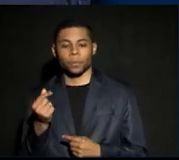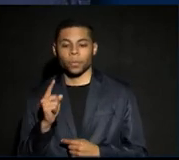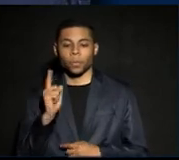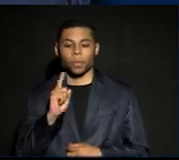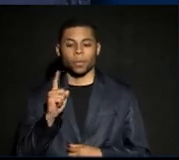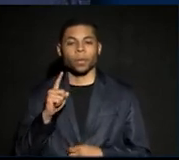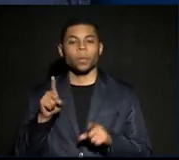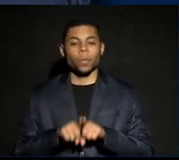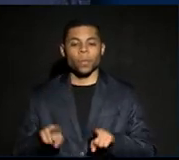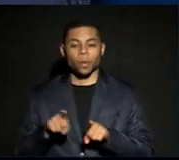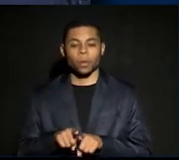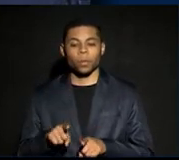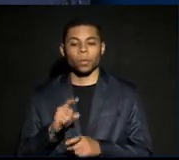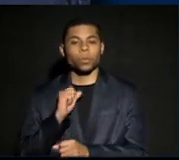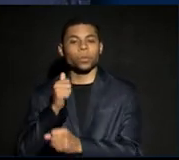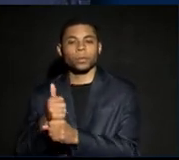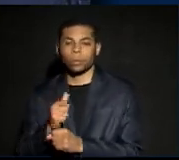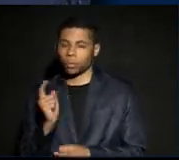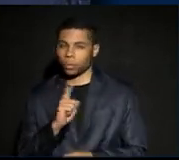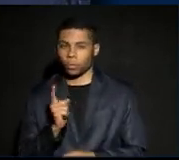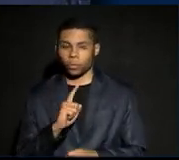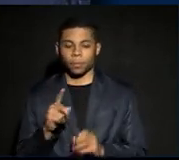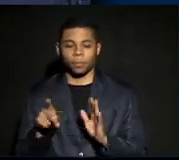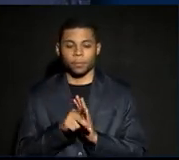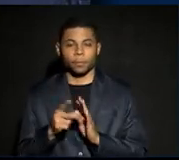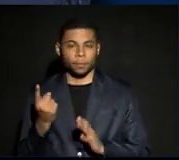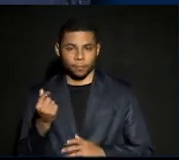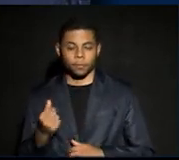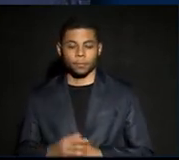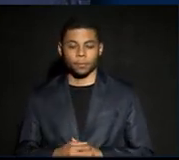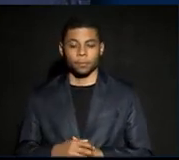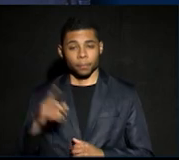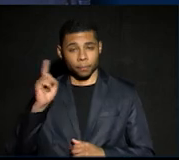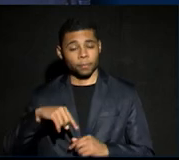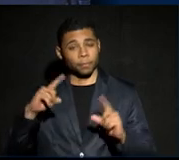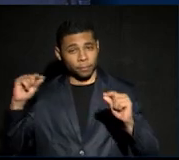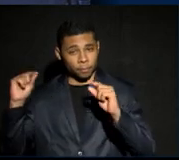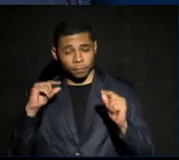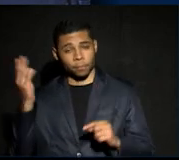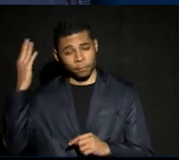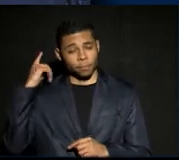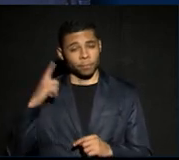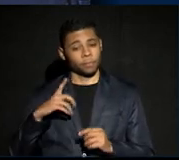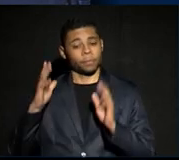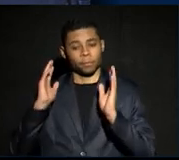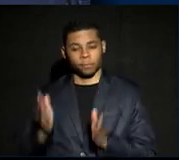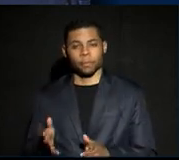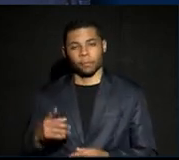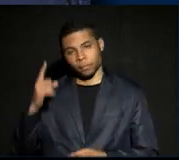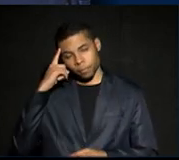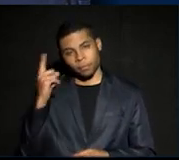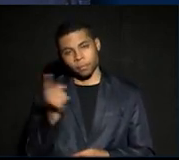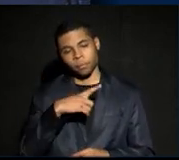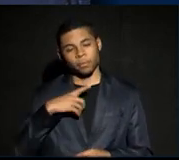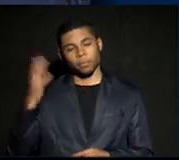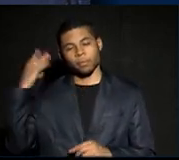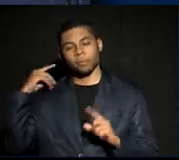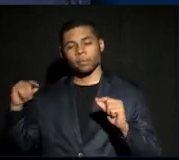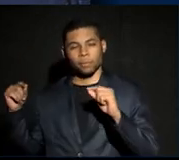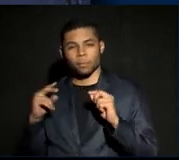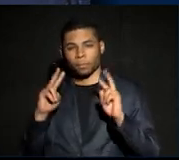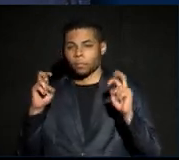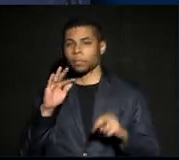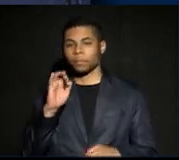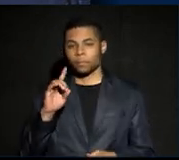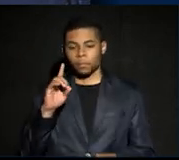o PACE como substituto para o orçamento. Isso é uma discussão que a gente já teve, a gente tem tido essa discussão em relação ao FED, a